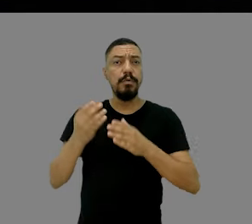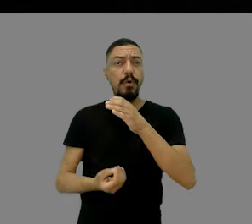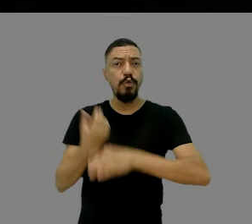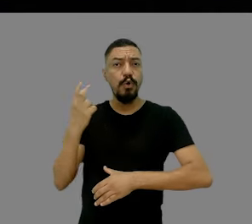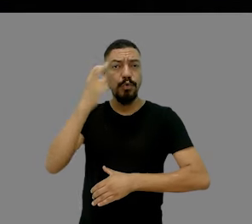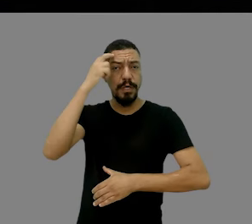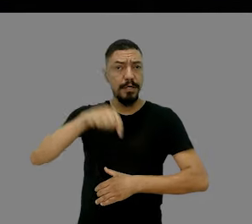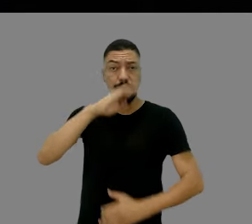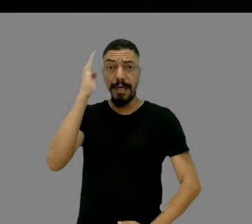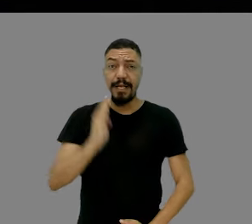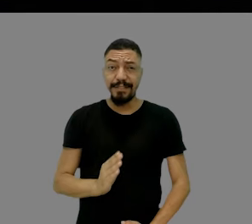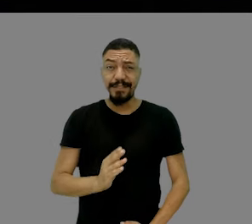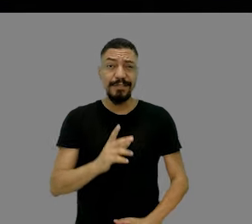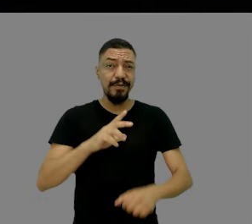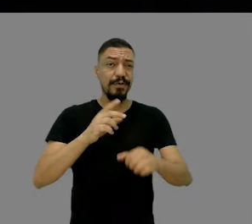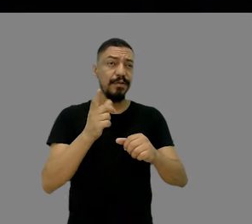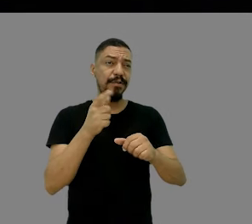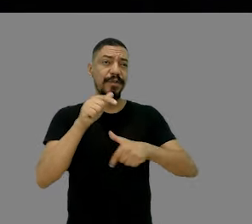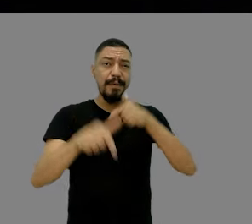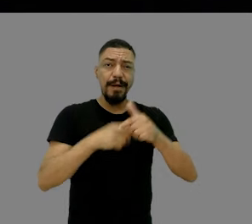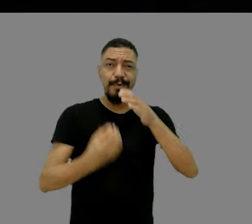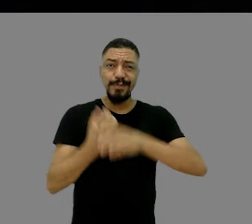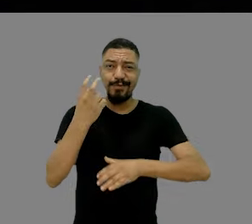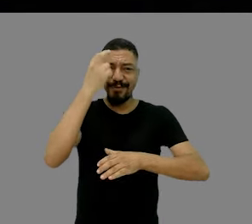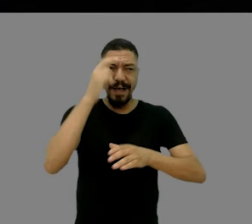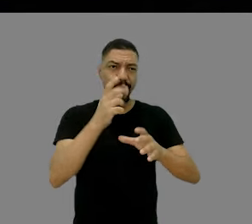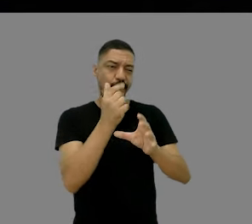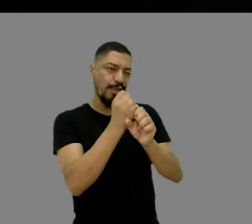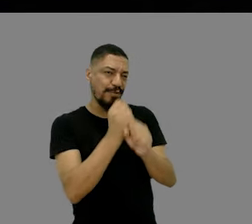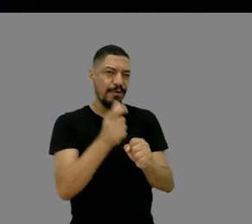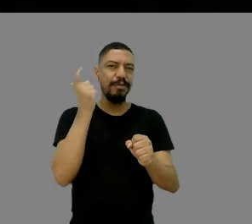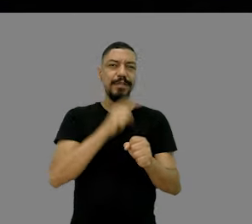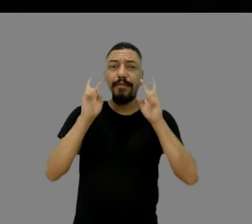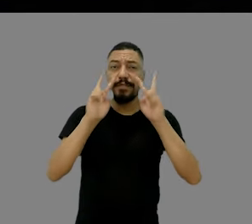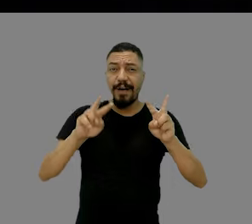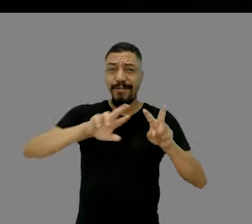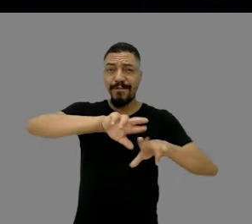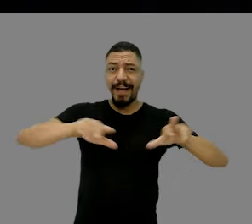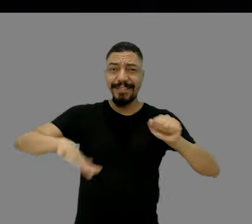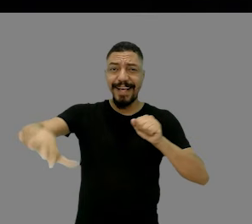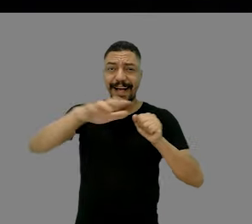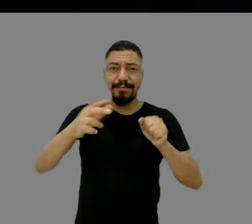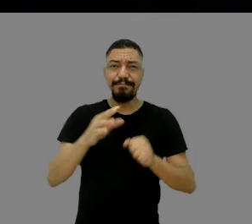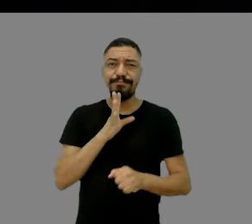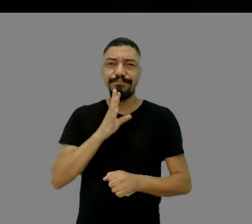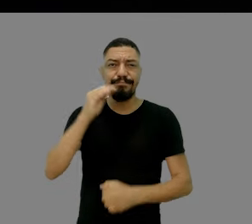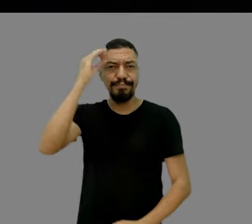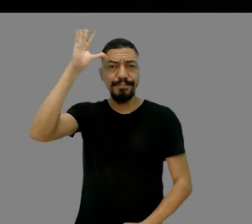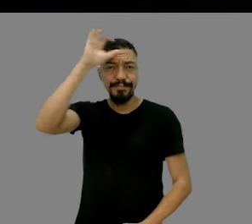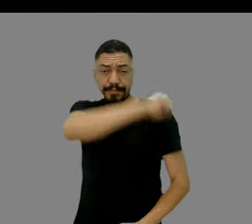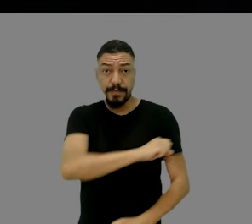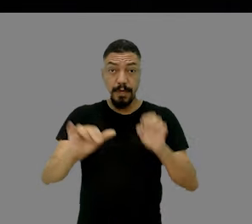áreas. No caso do edital municipal, isso não vai inviabilizar a sua prestação de contas, a não ser que seja uma coisa assim